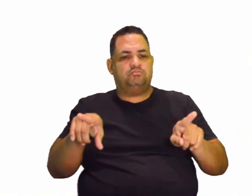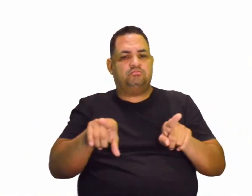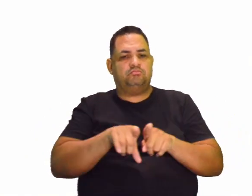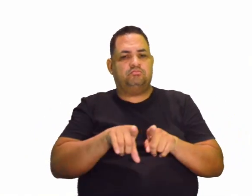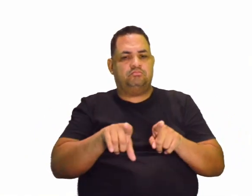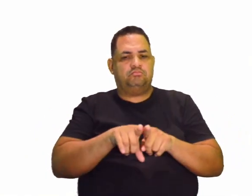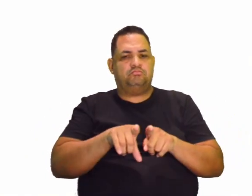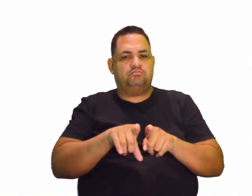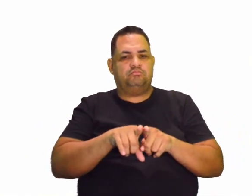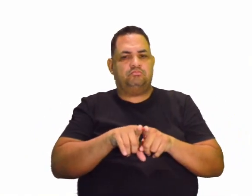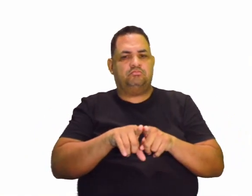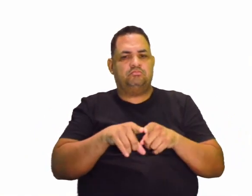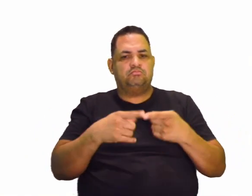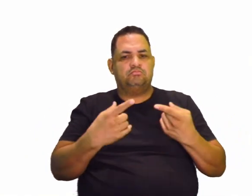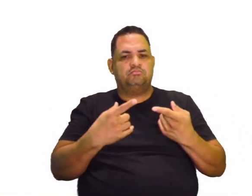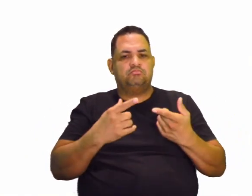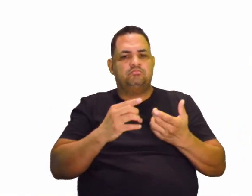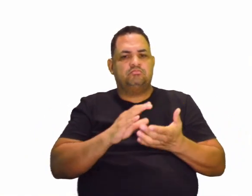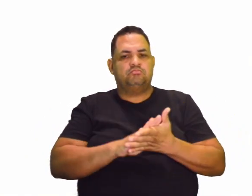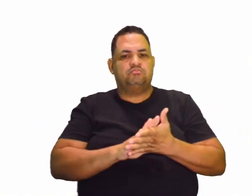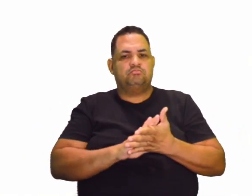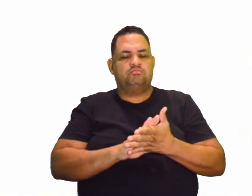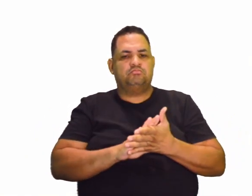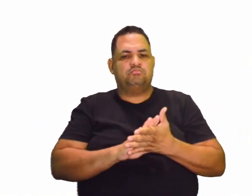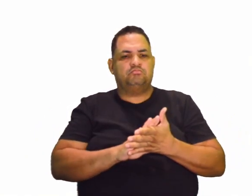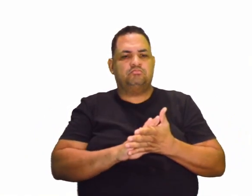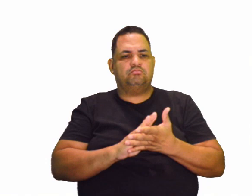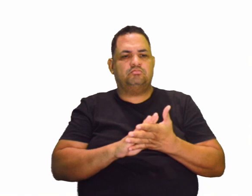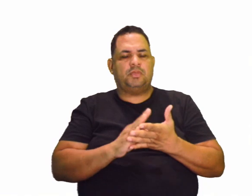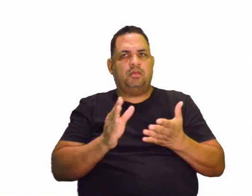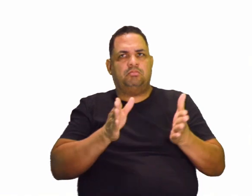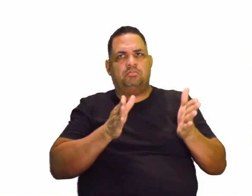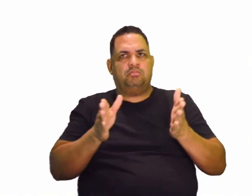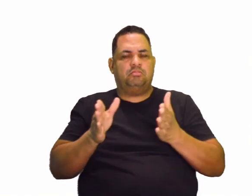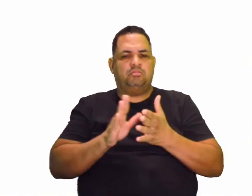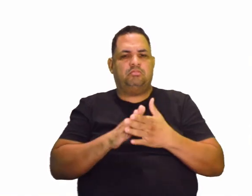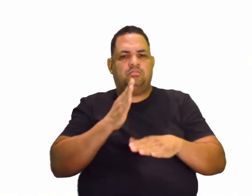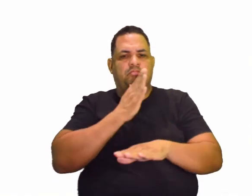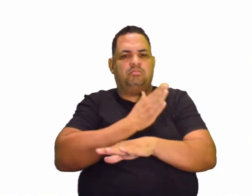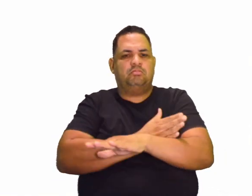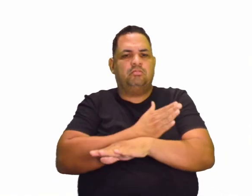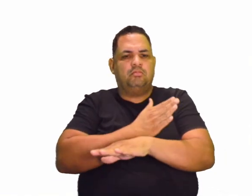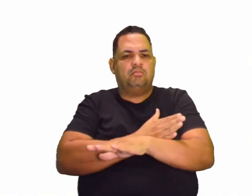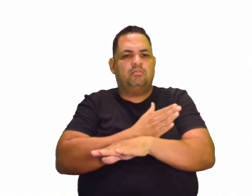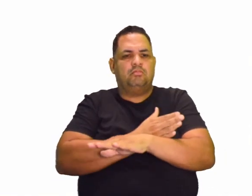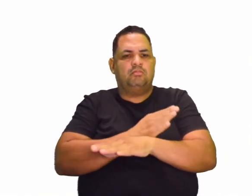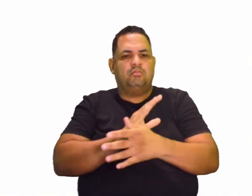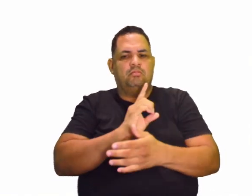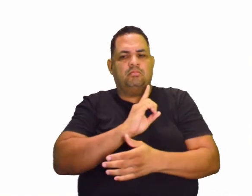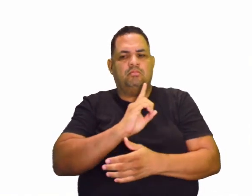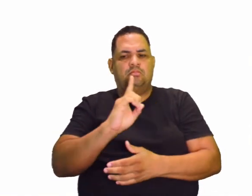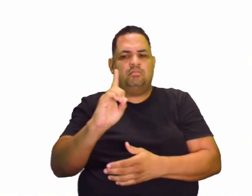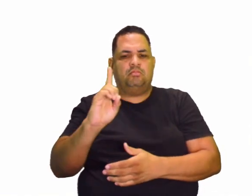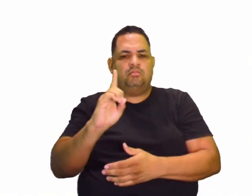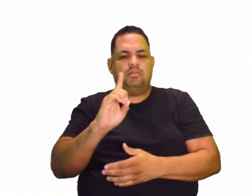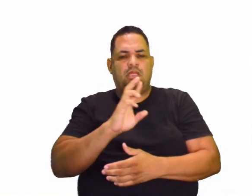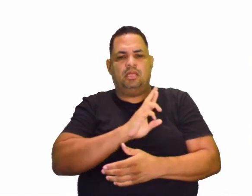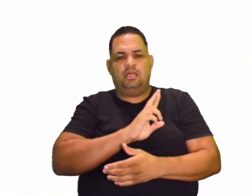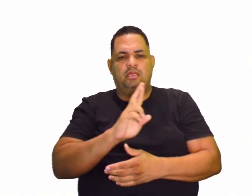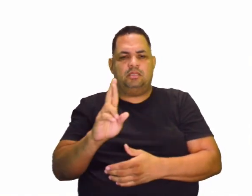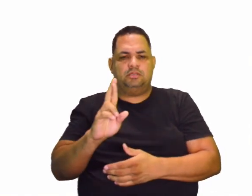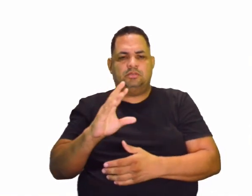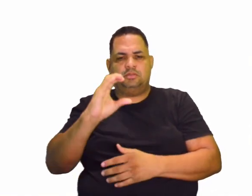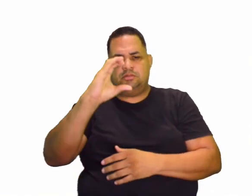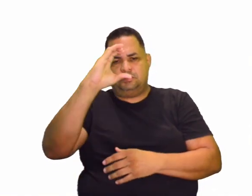cristianismo, no período medieval, era mais a religião cristã, né? Era a representação